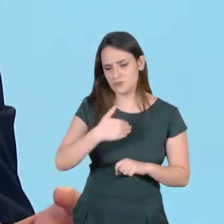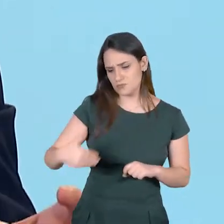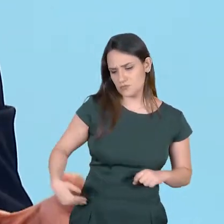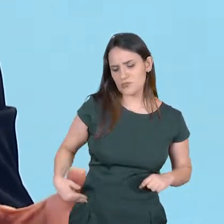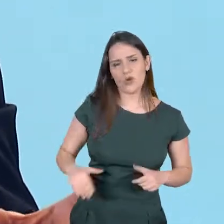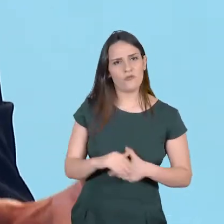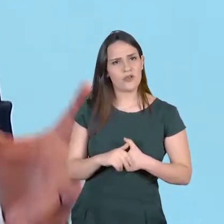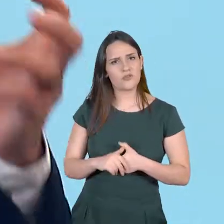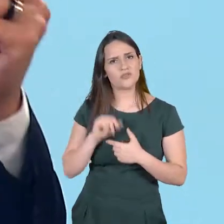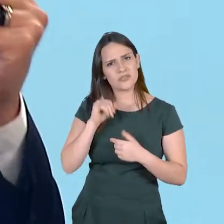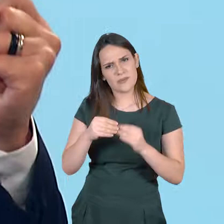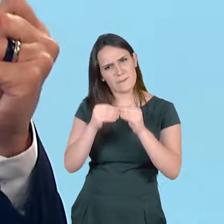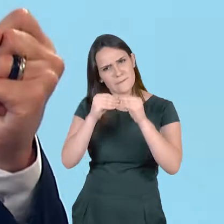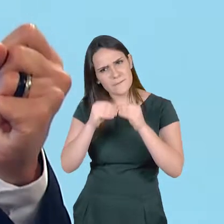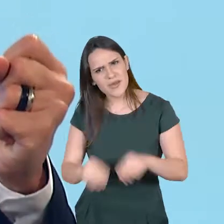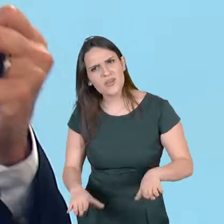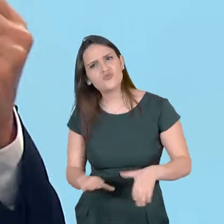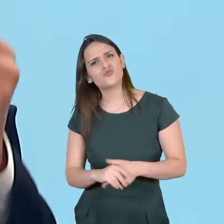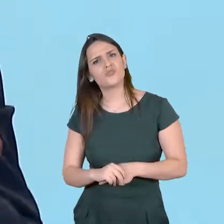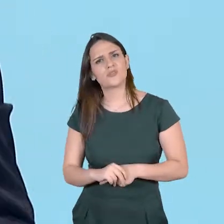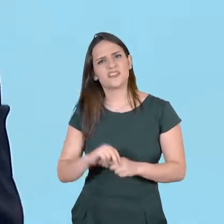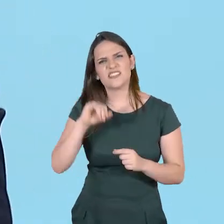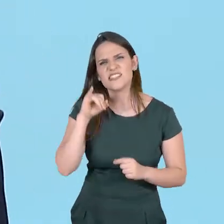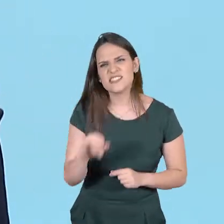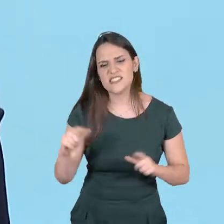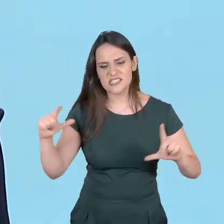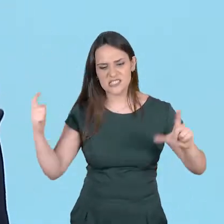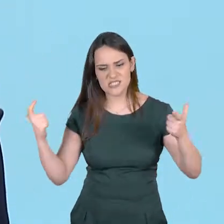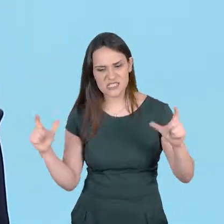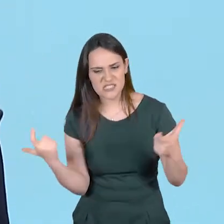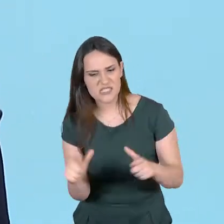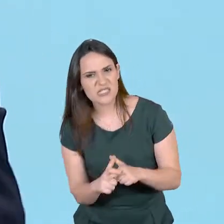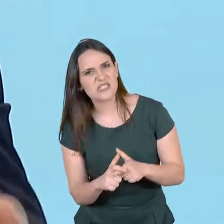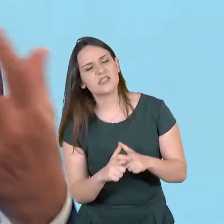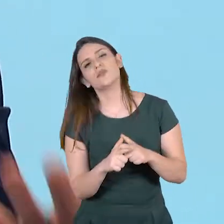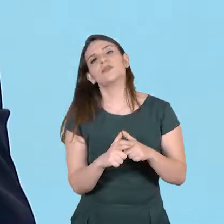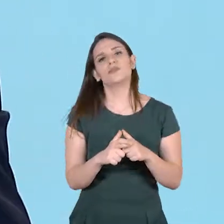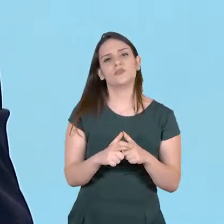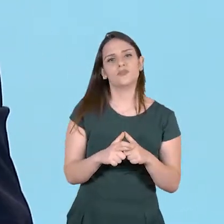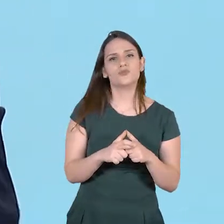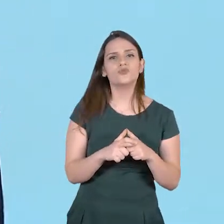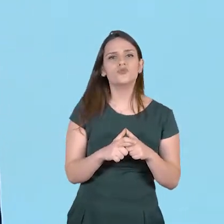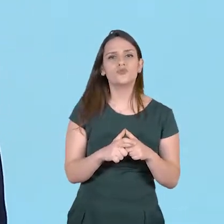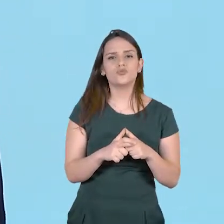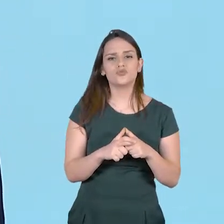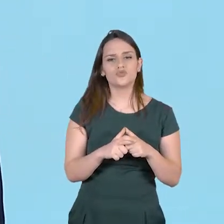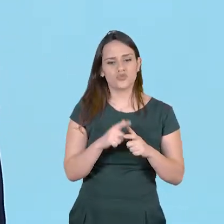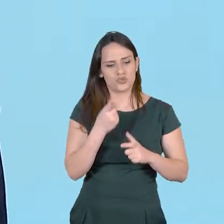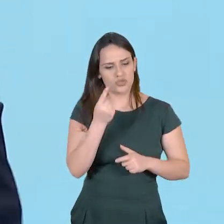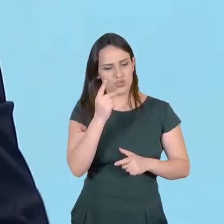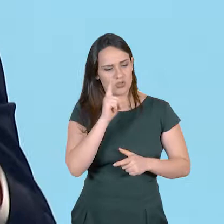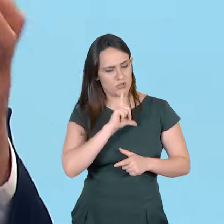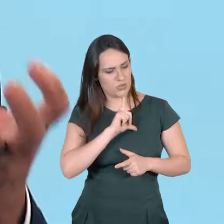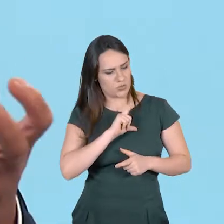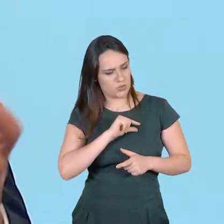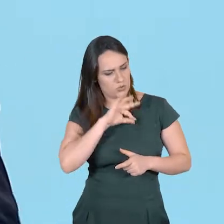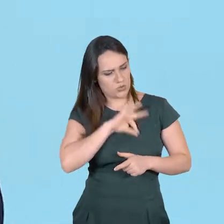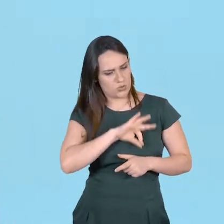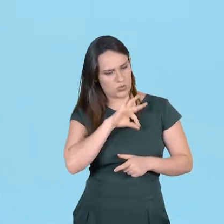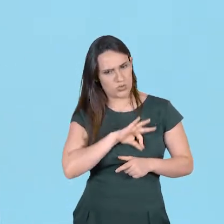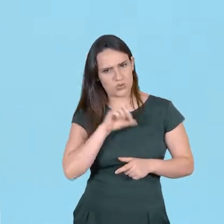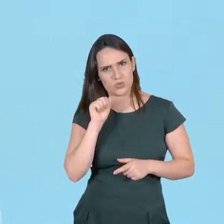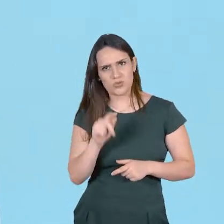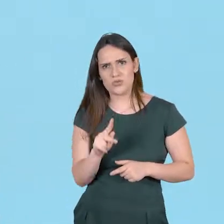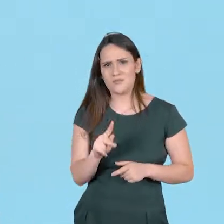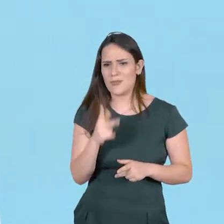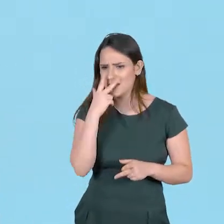desta forma, reduzindo, né, as futuras aposentadorias, esse arroxo